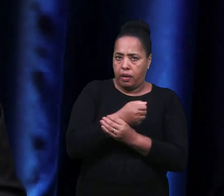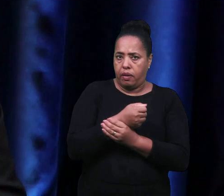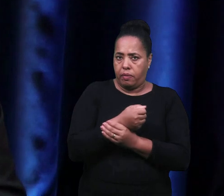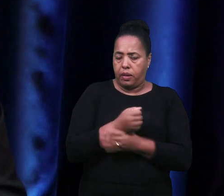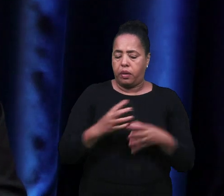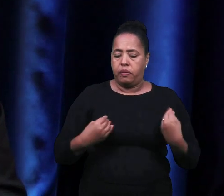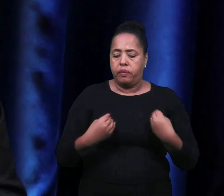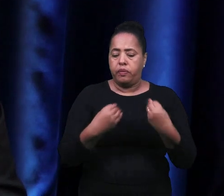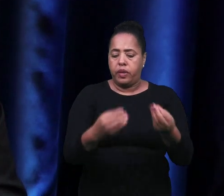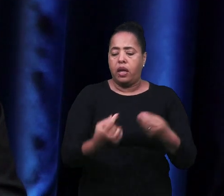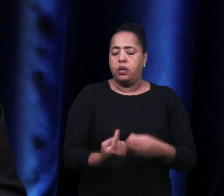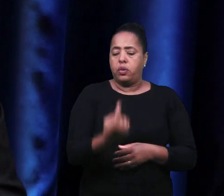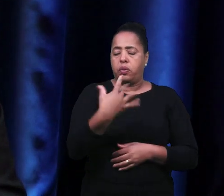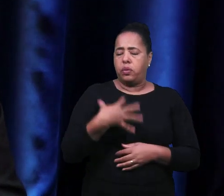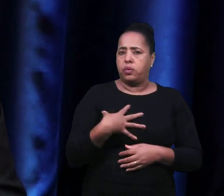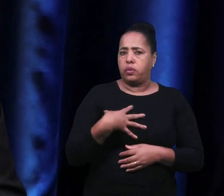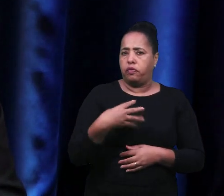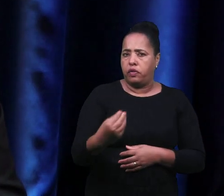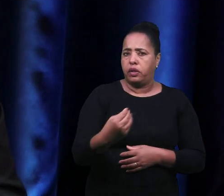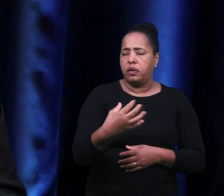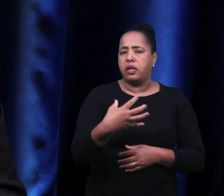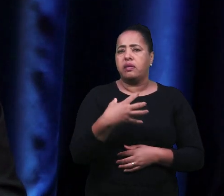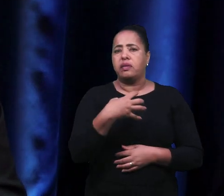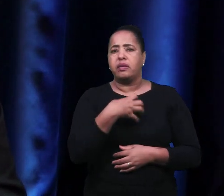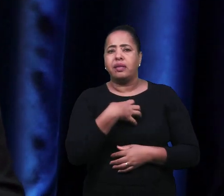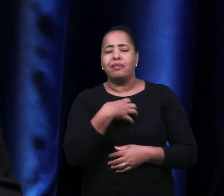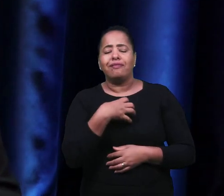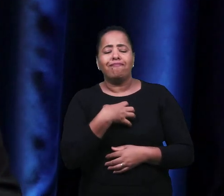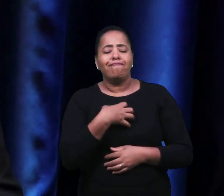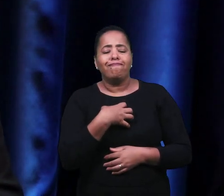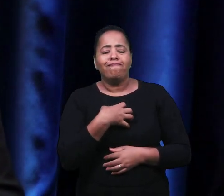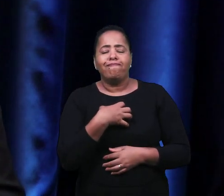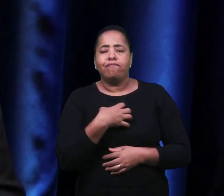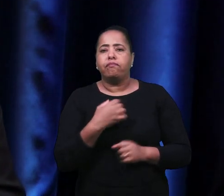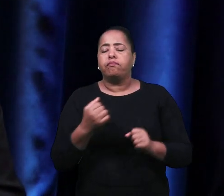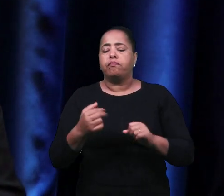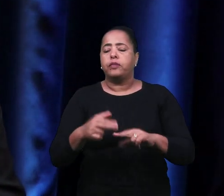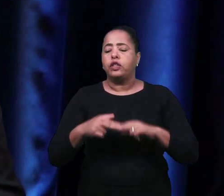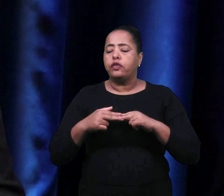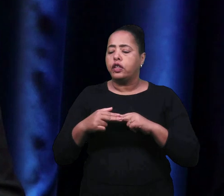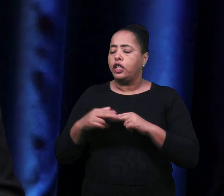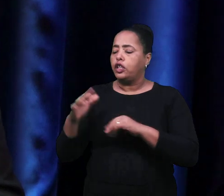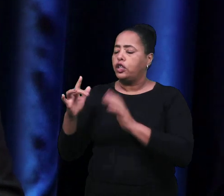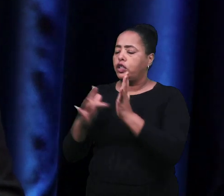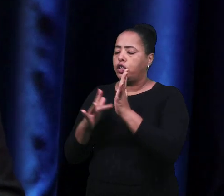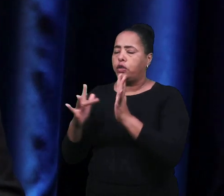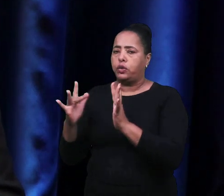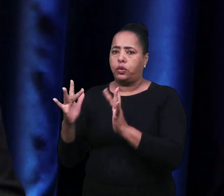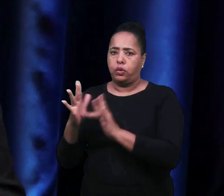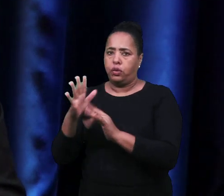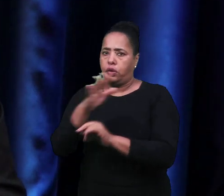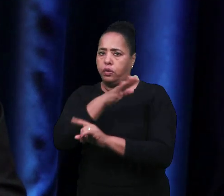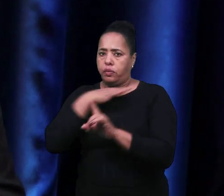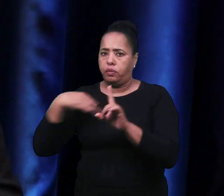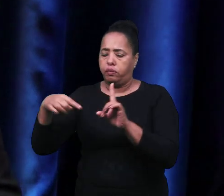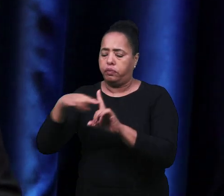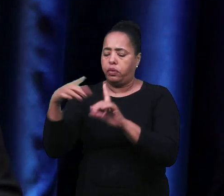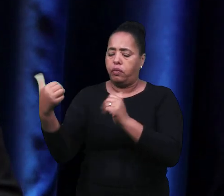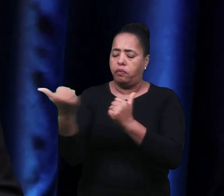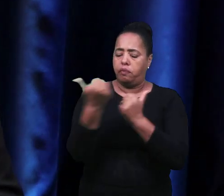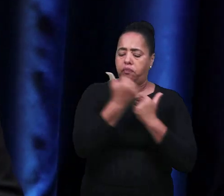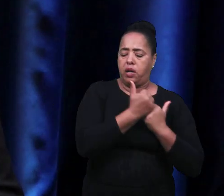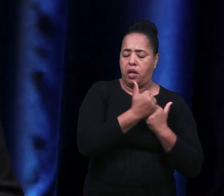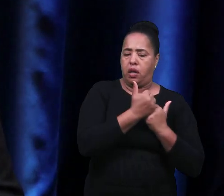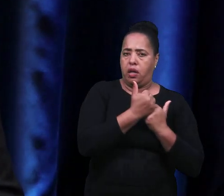o seu filho, quer dizer, era o sentimento, como você disse, porque Jesus morreria no nosso lugar, para que a